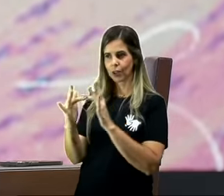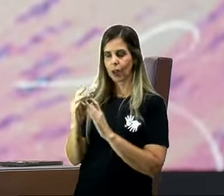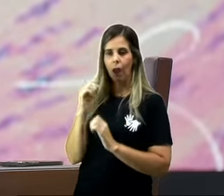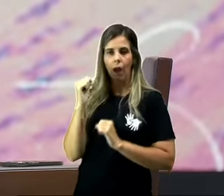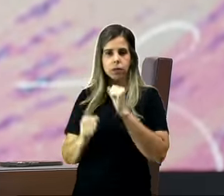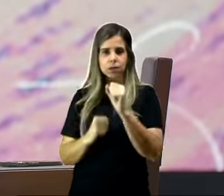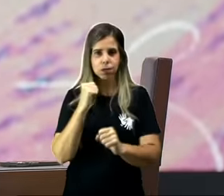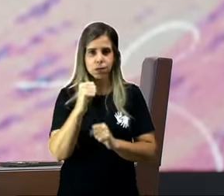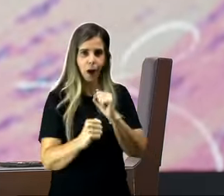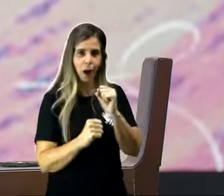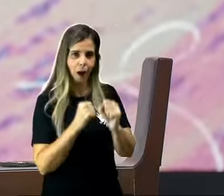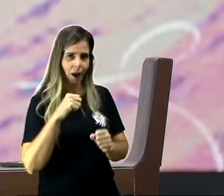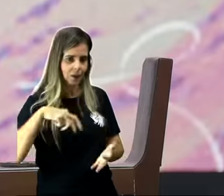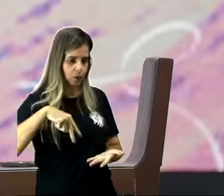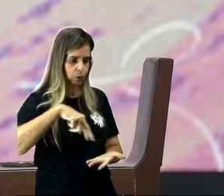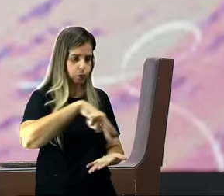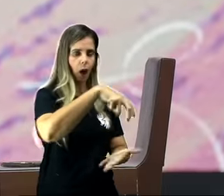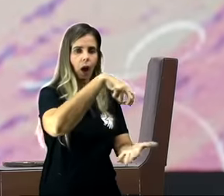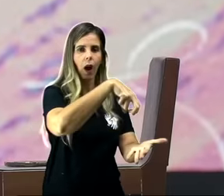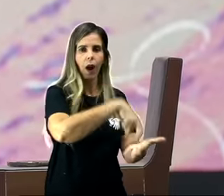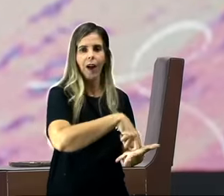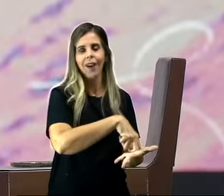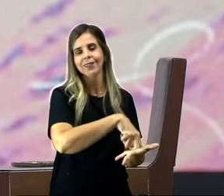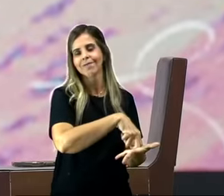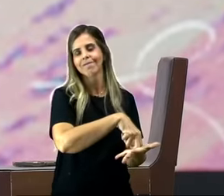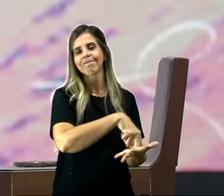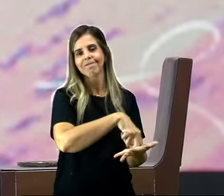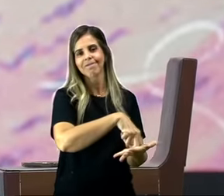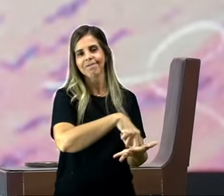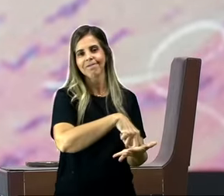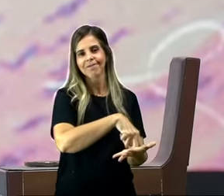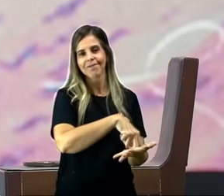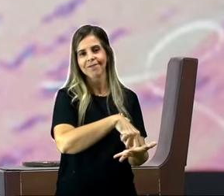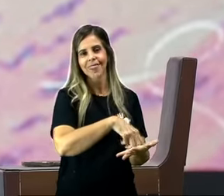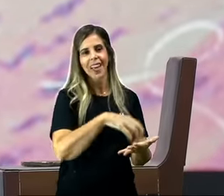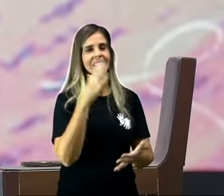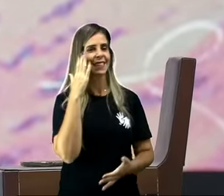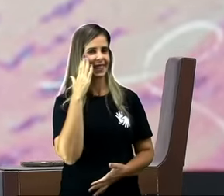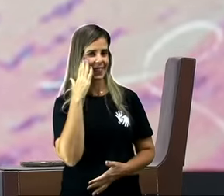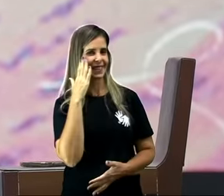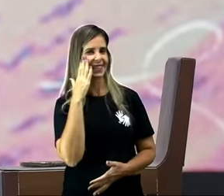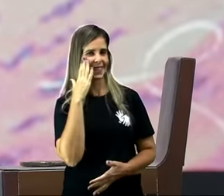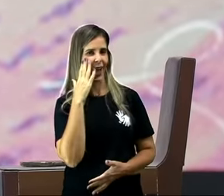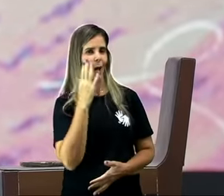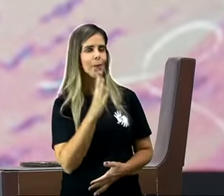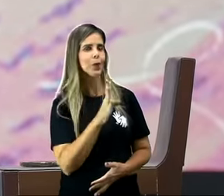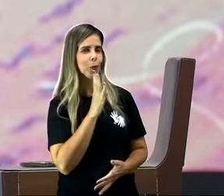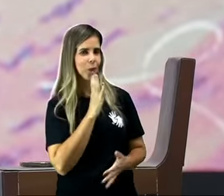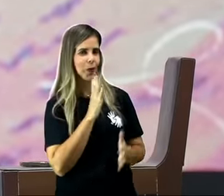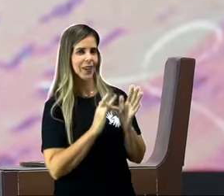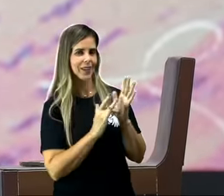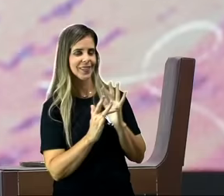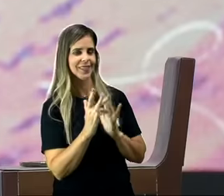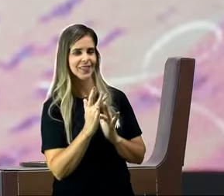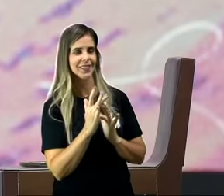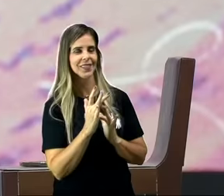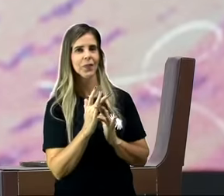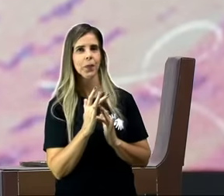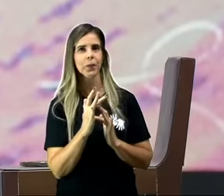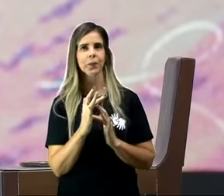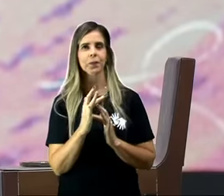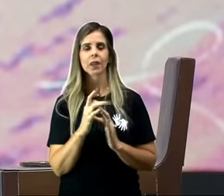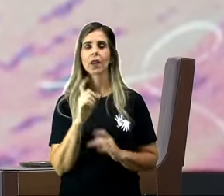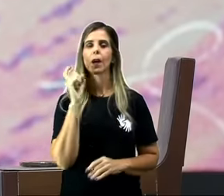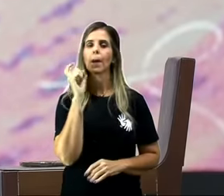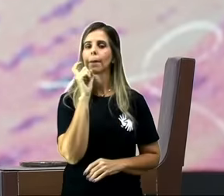Principados e potestades se curvam, eles reconhecem. Deixa eu dizer uma coisa para você que está aqui hoje: